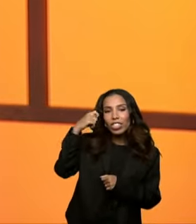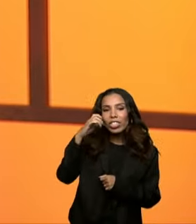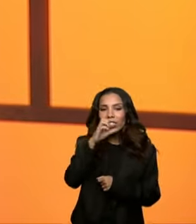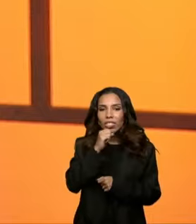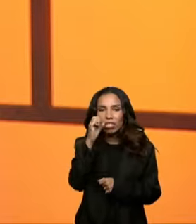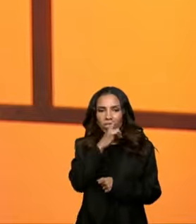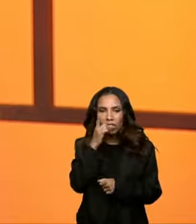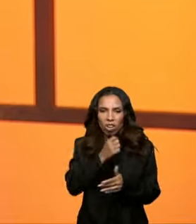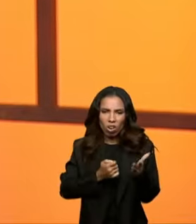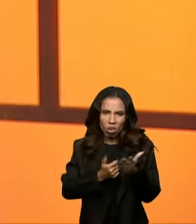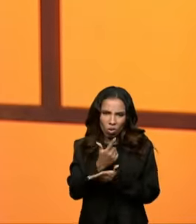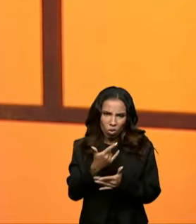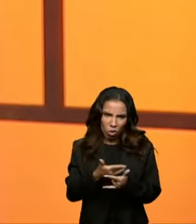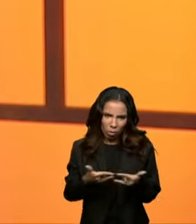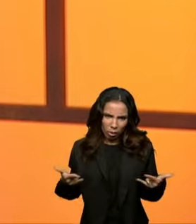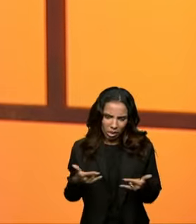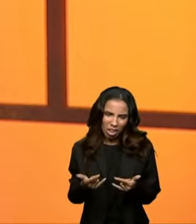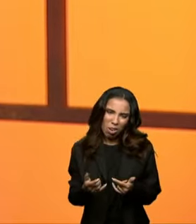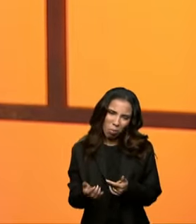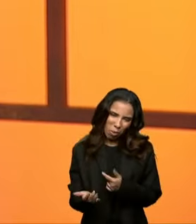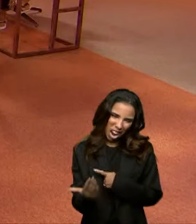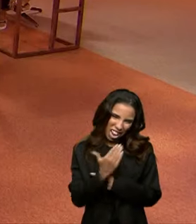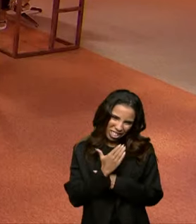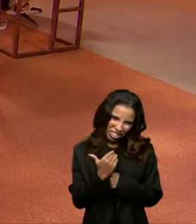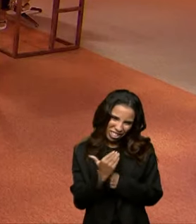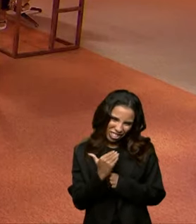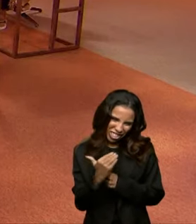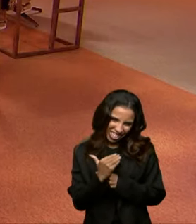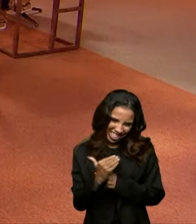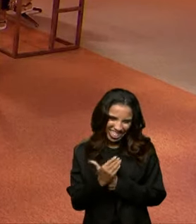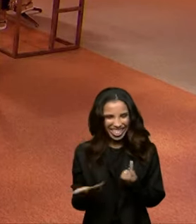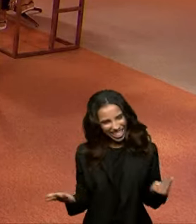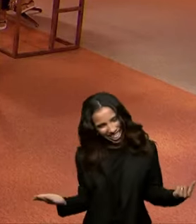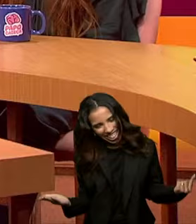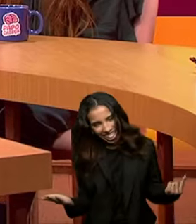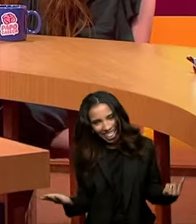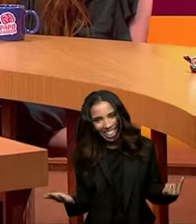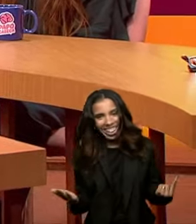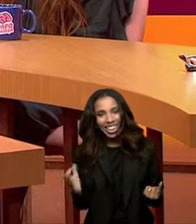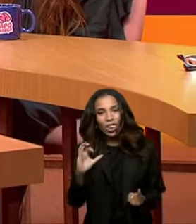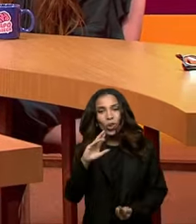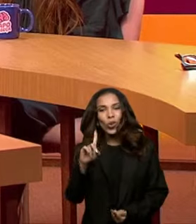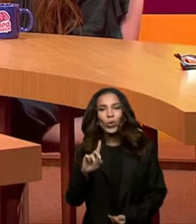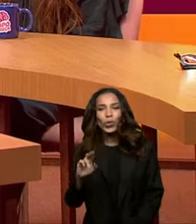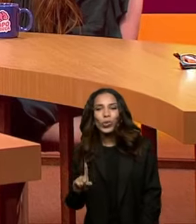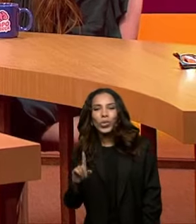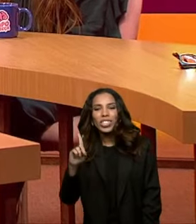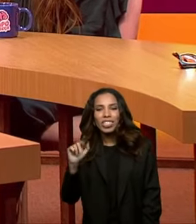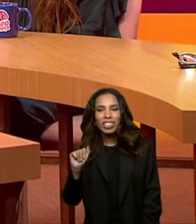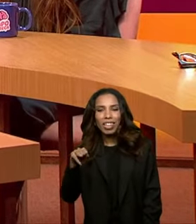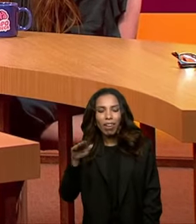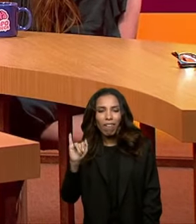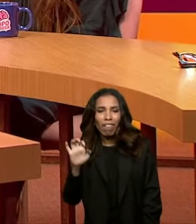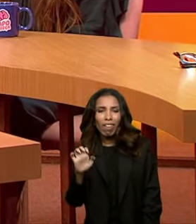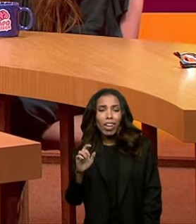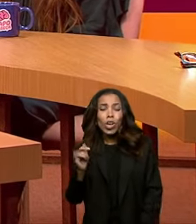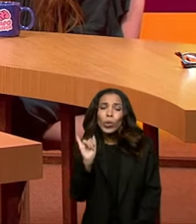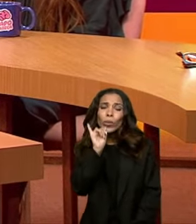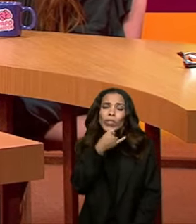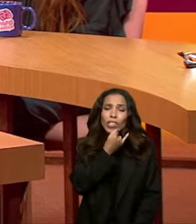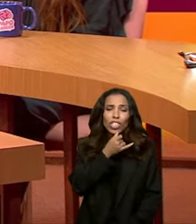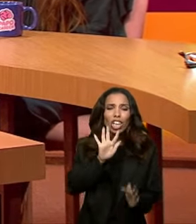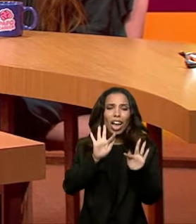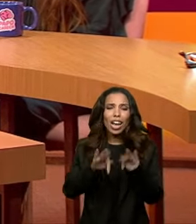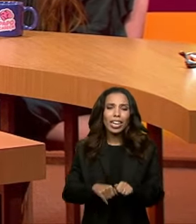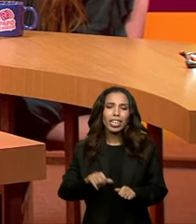Comprei lá esse ingressinho pra ajudar a tia aqui, tá, papai? Gente, com os cus da mão maravilhosa. Gente, olha só. Eu fico super triste quando acaba o programa. Queria agradecer